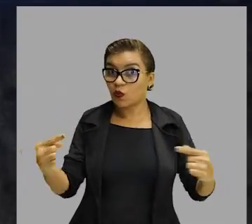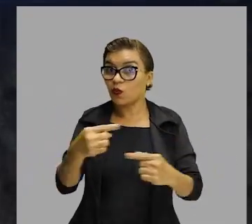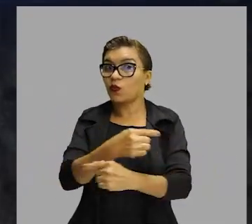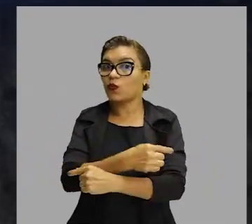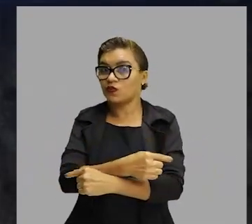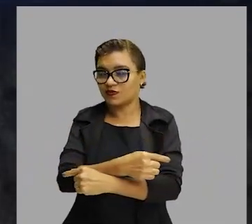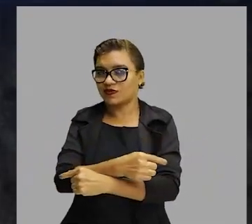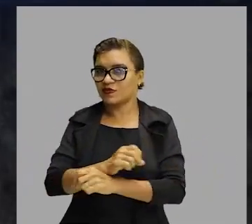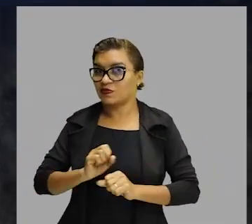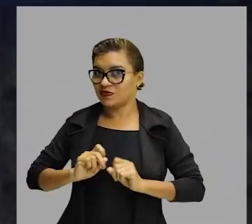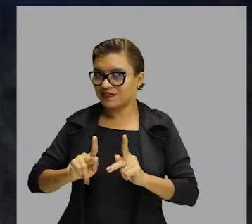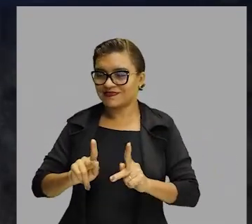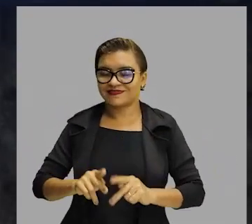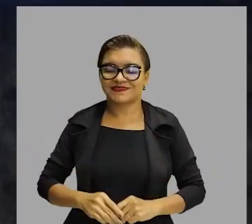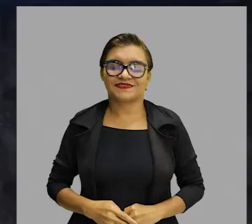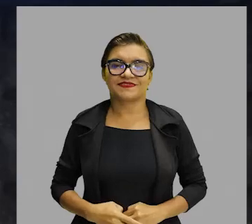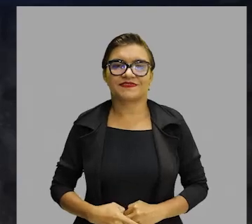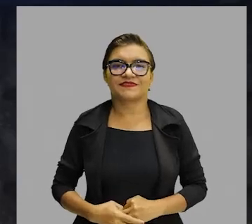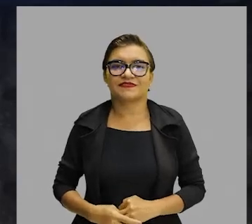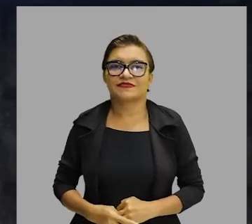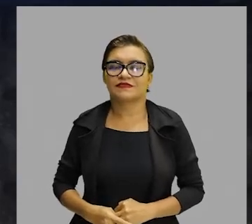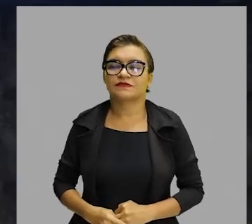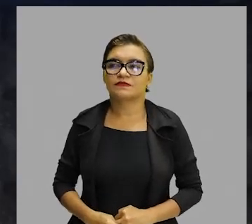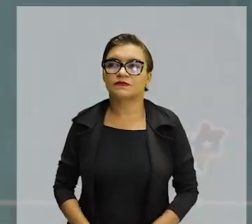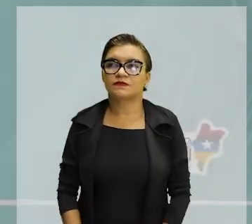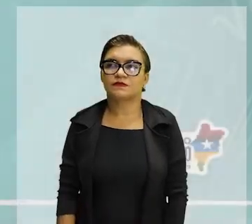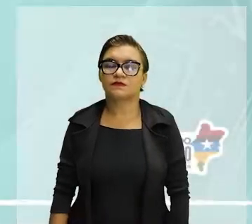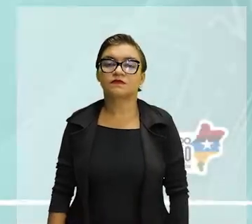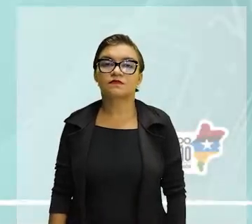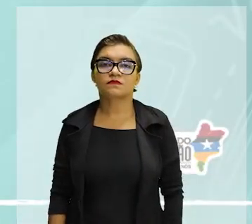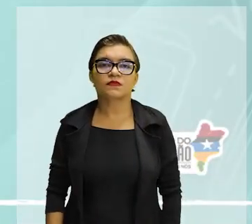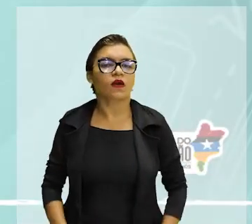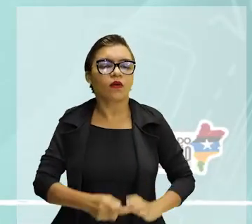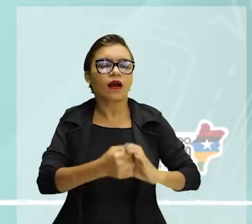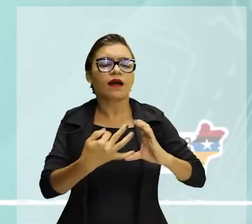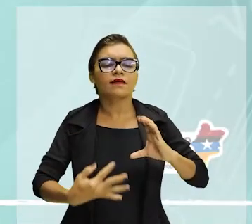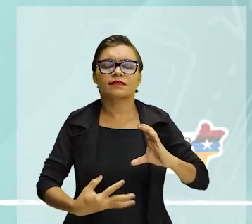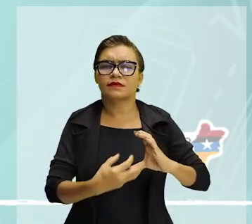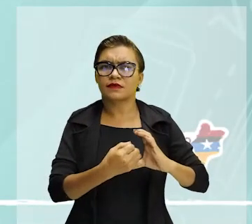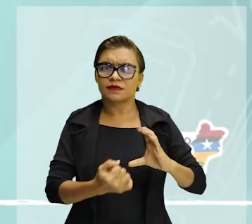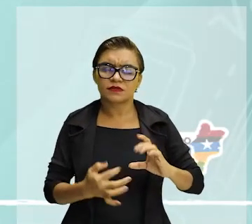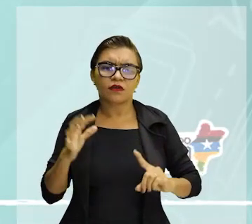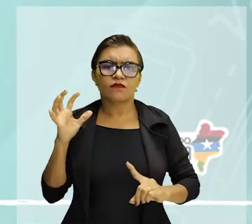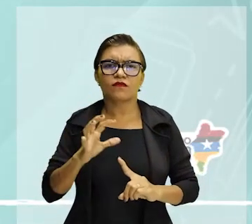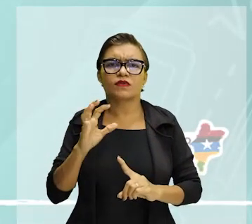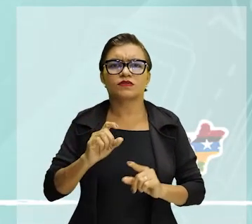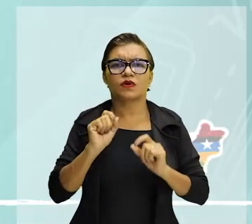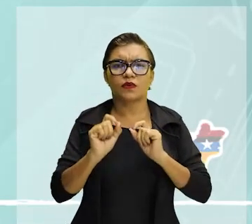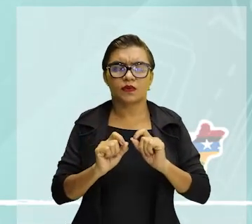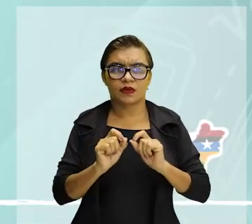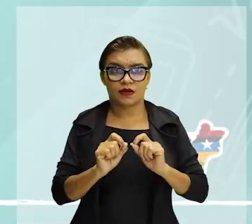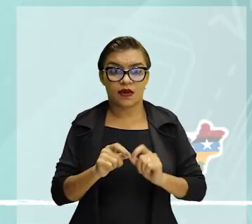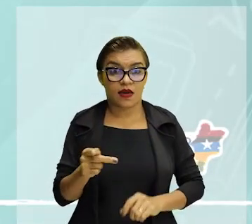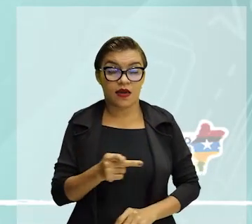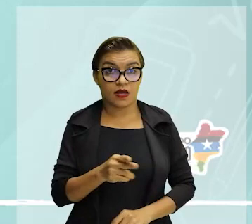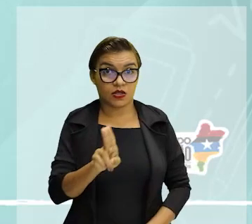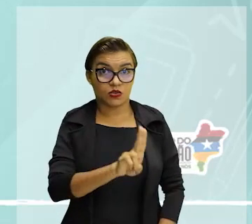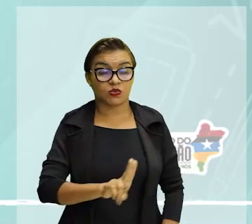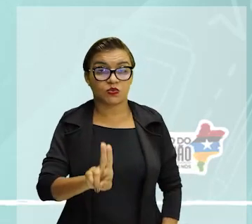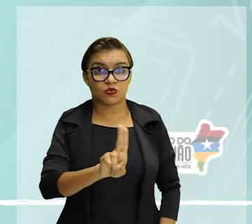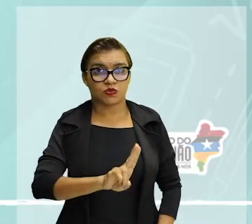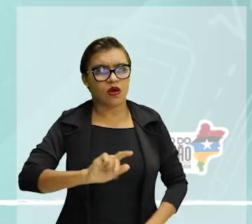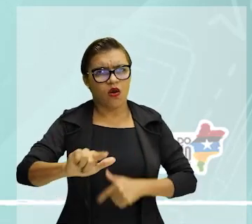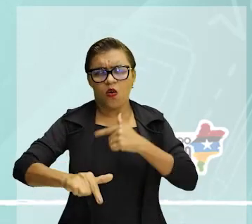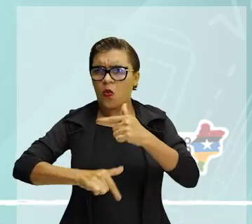esse fluxo, tá ok? Então, por causa dessa característica, os diodos são usados, né, entre